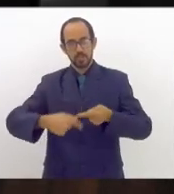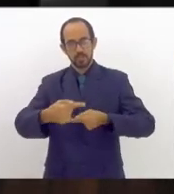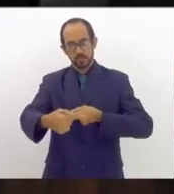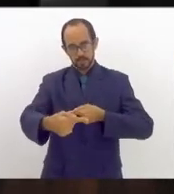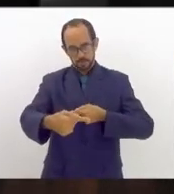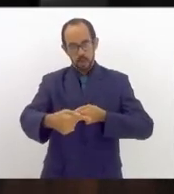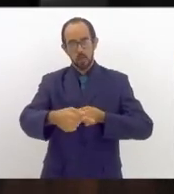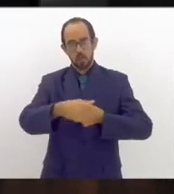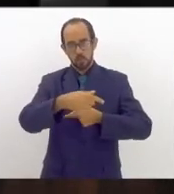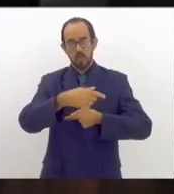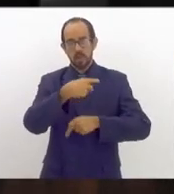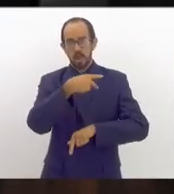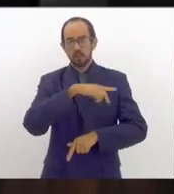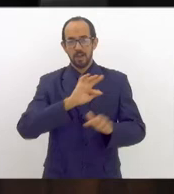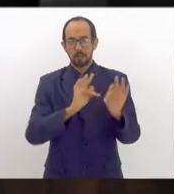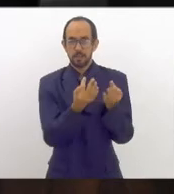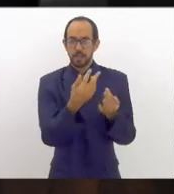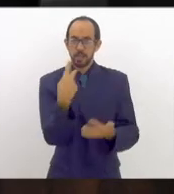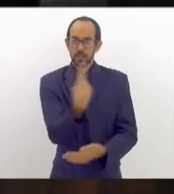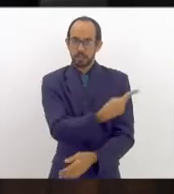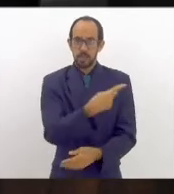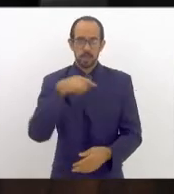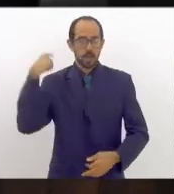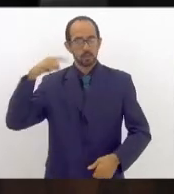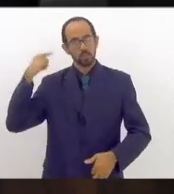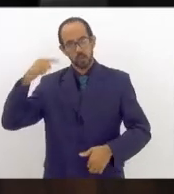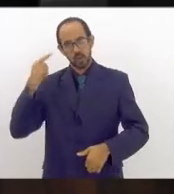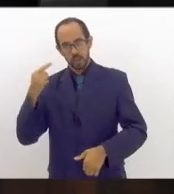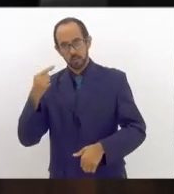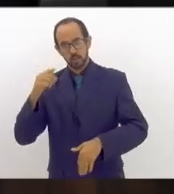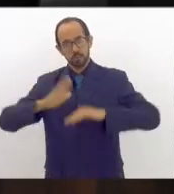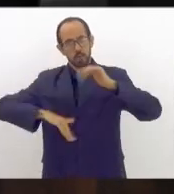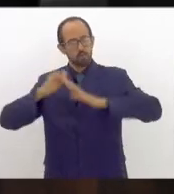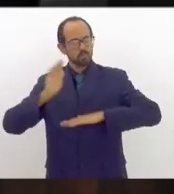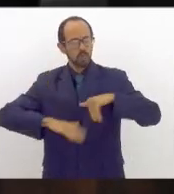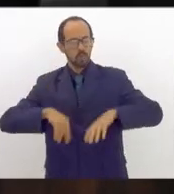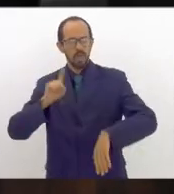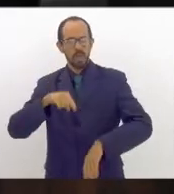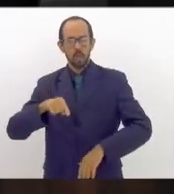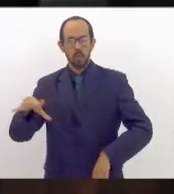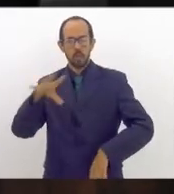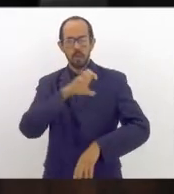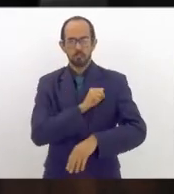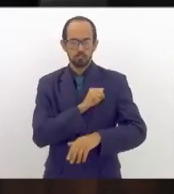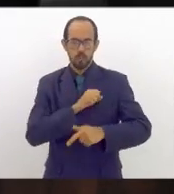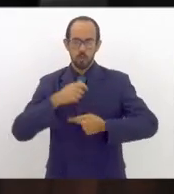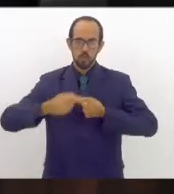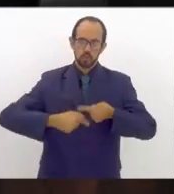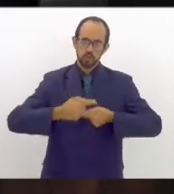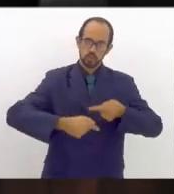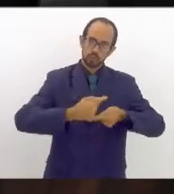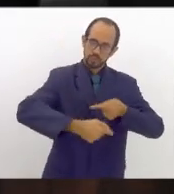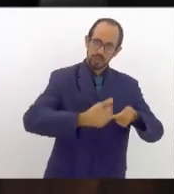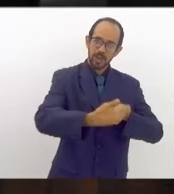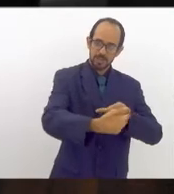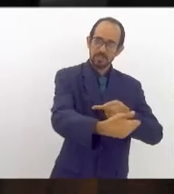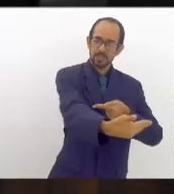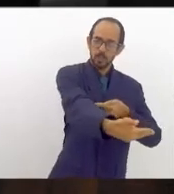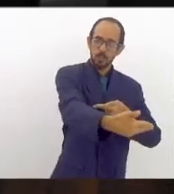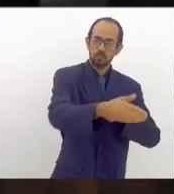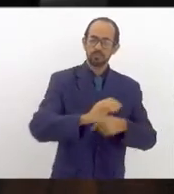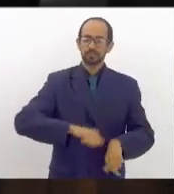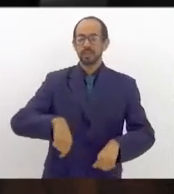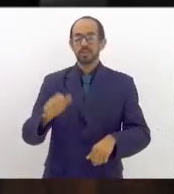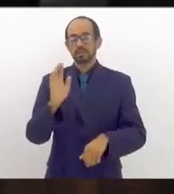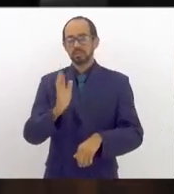família sendo o amor pela profissão uma das maiores características Herdade de seus familiares de cargos e